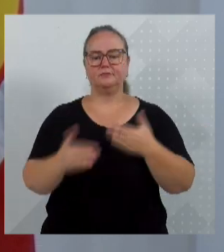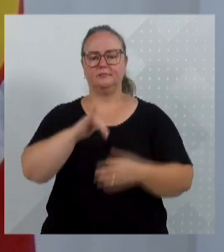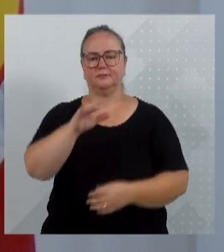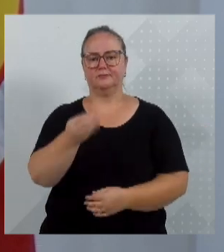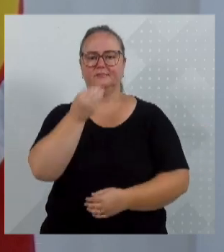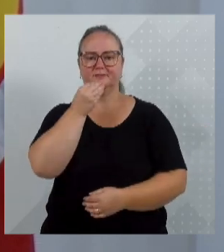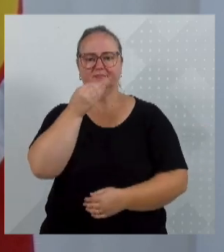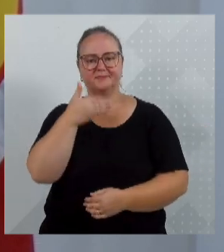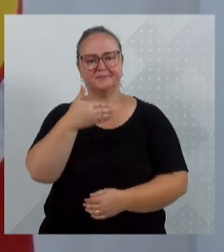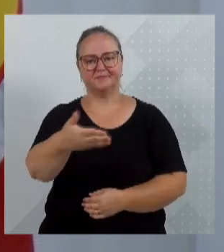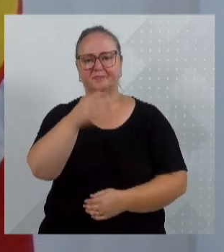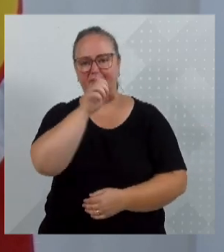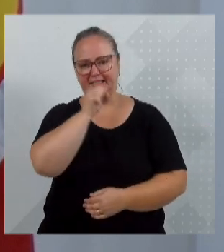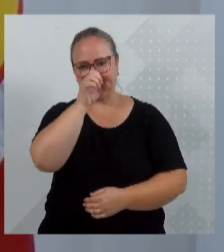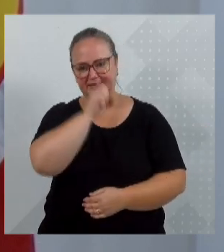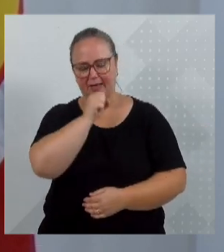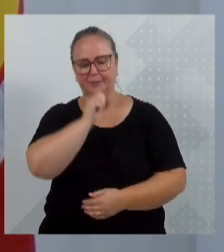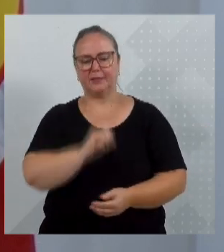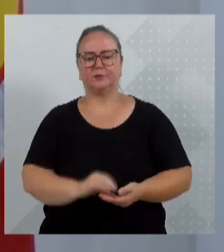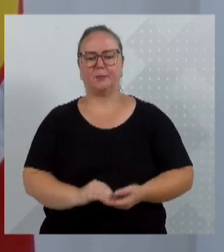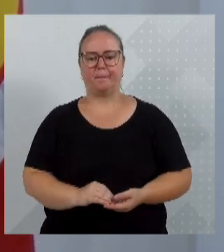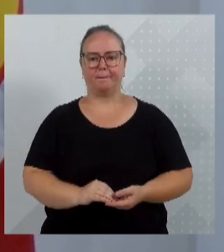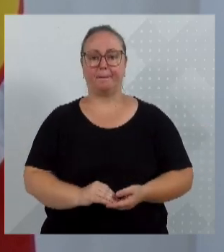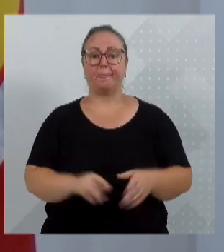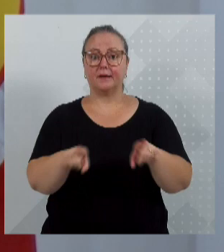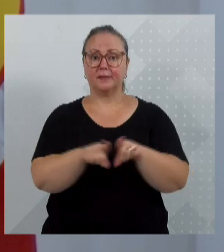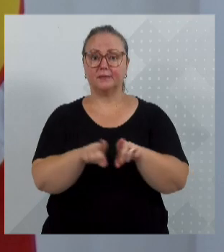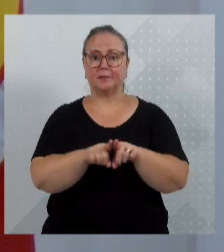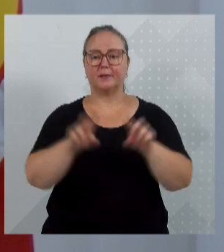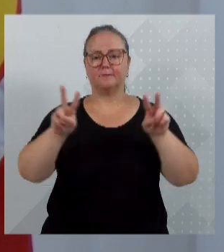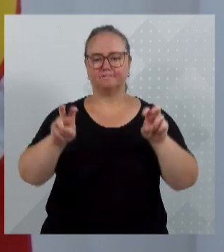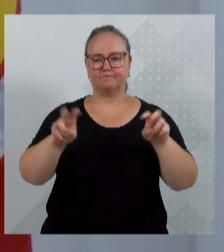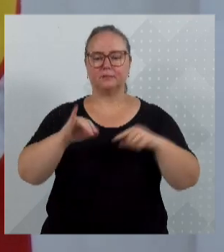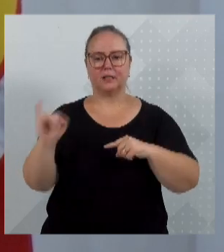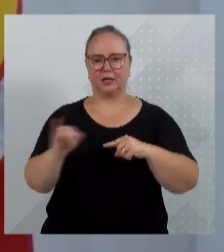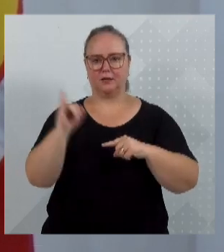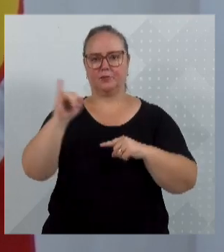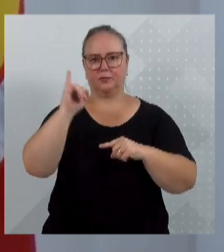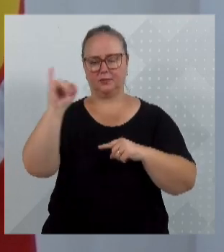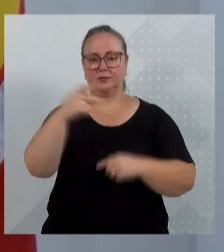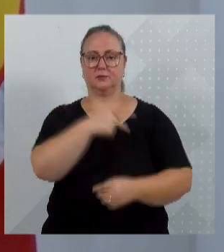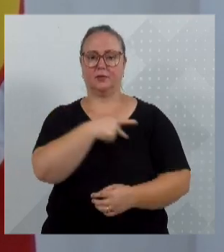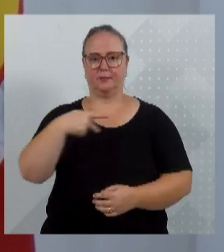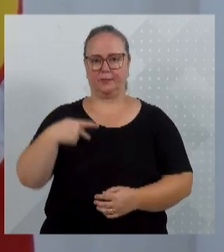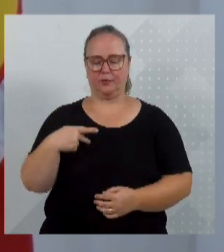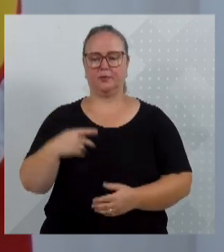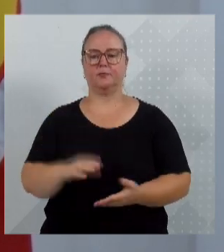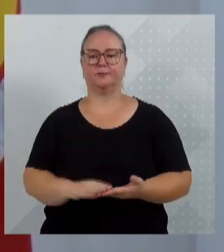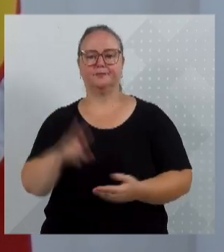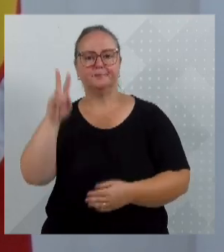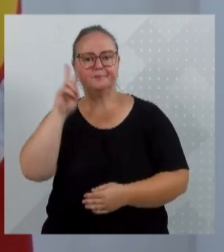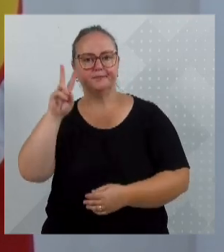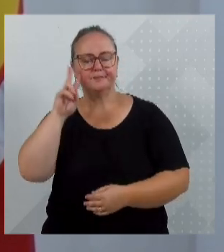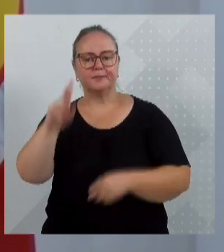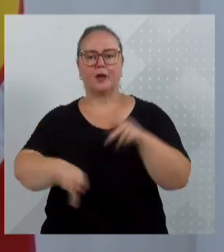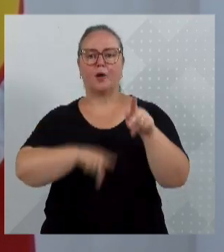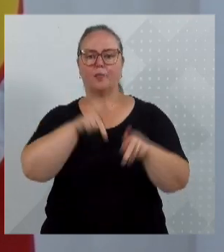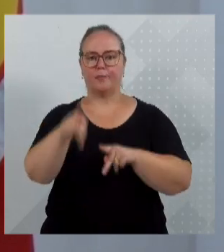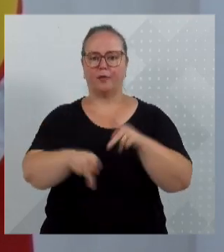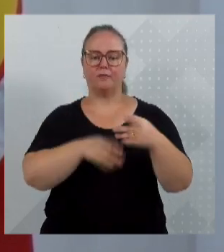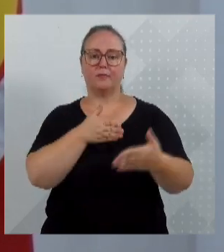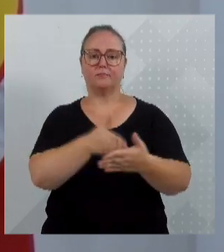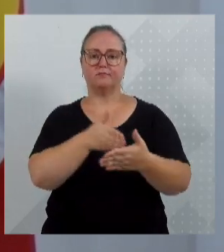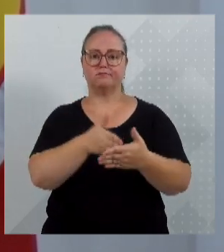campanha de vacinação. Também gostaria de falar um outro assunto importante, que na verdade é uma utilidade pública, lembrando também a nossa população do prazo